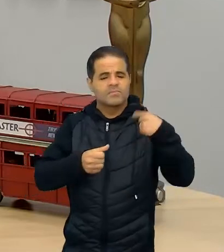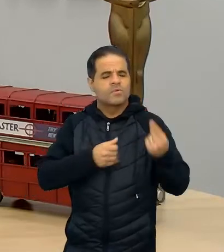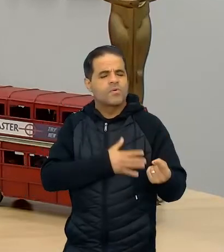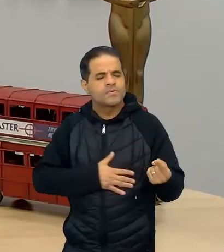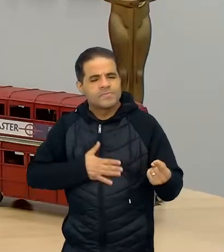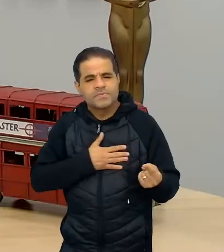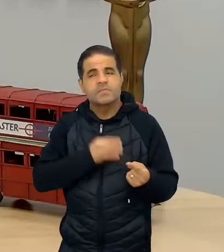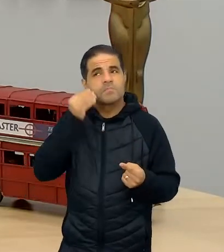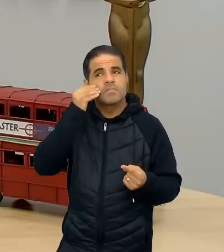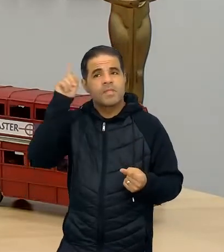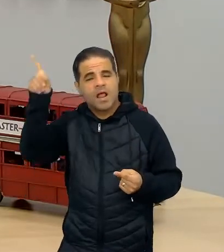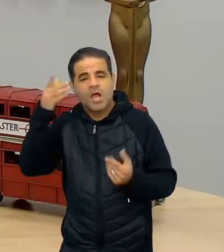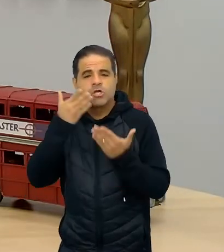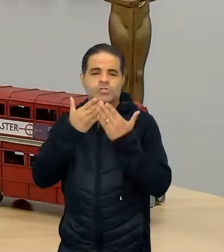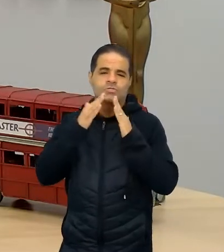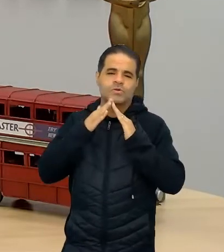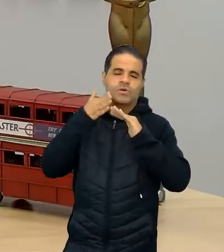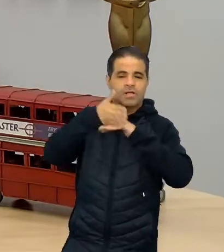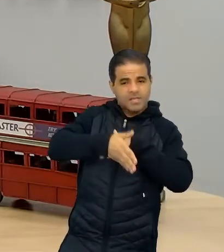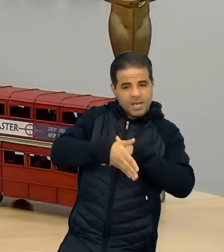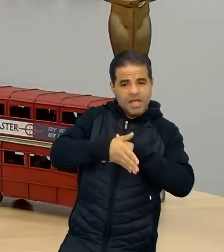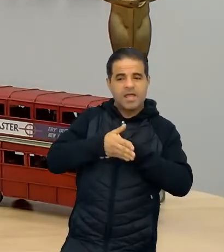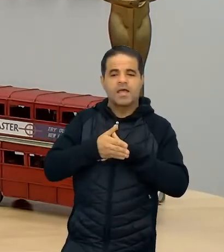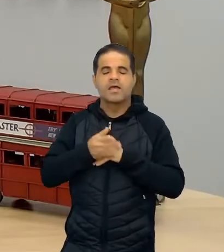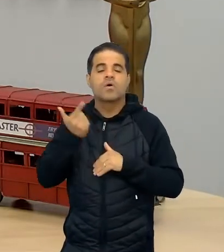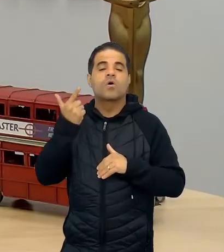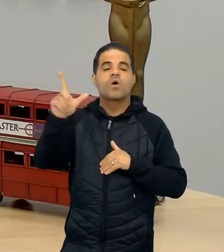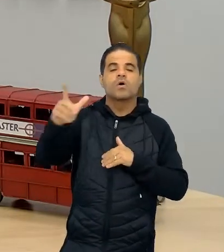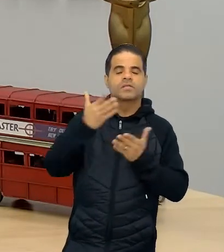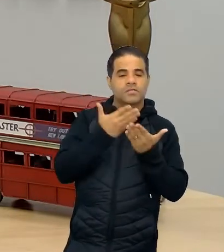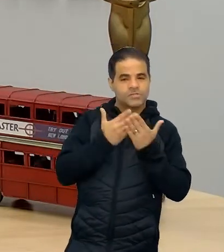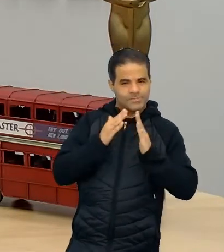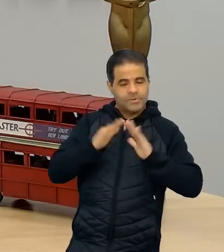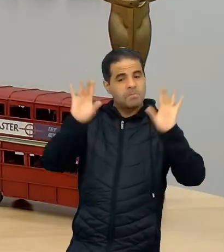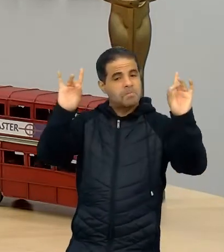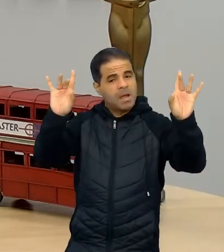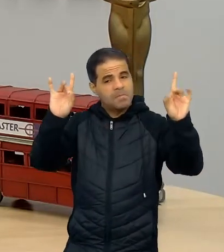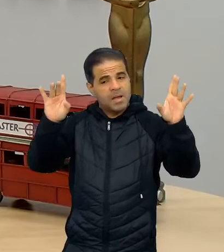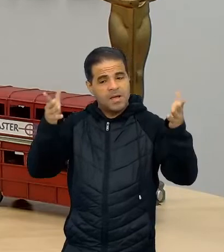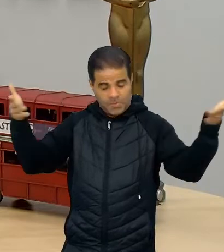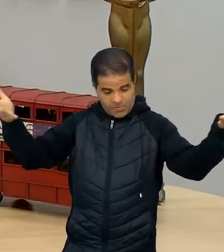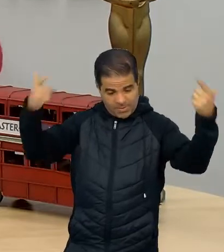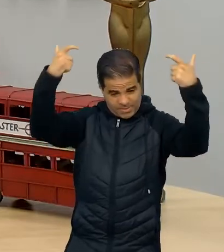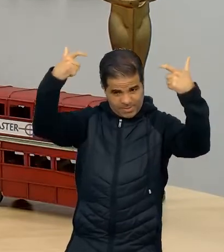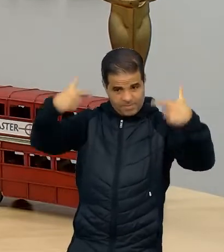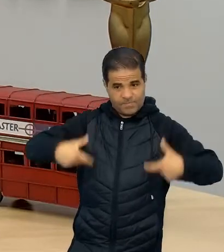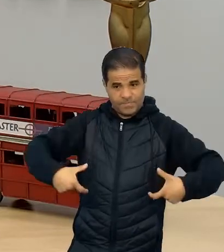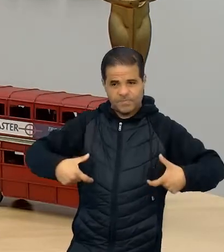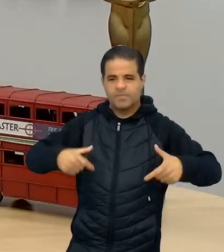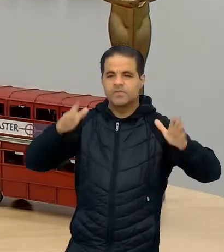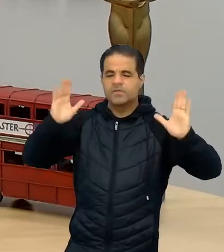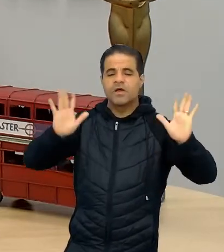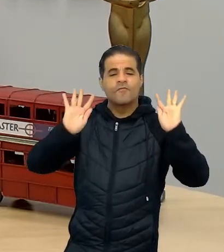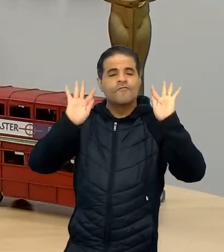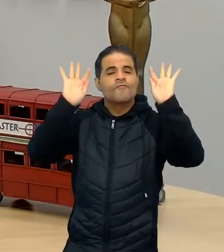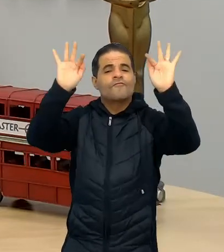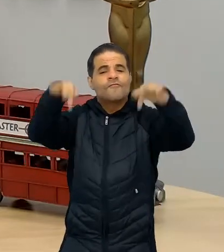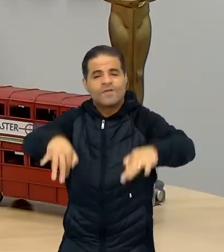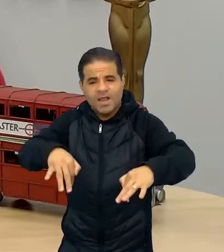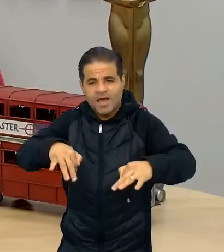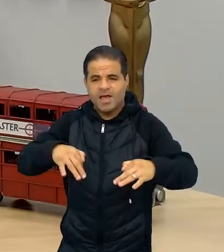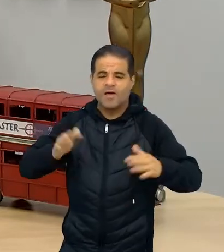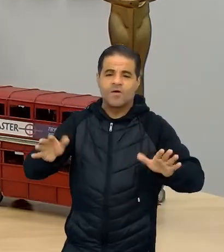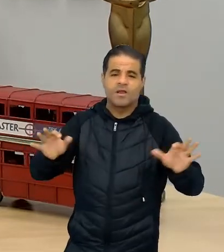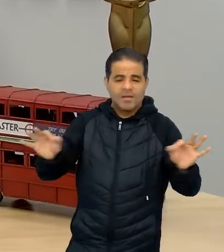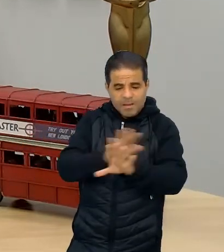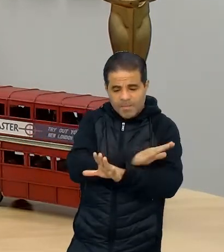na escola. Depois eu entrei para uma escola especializada e estou aqui, né? Mas já estou no final aí, no momento